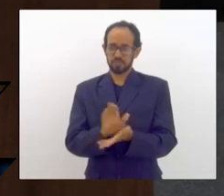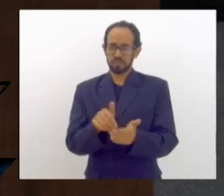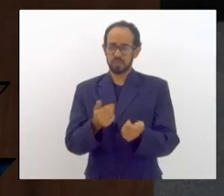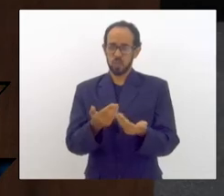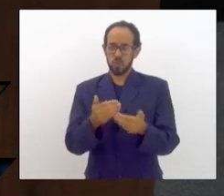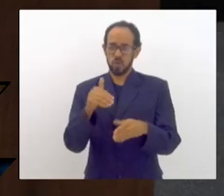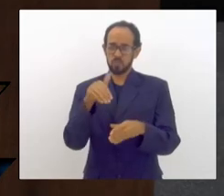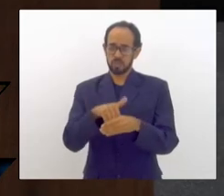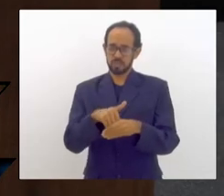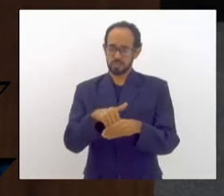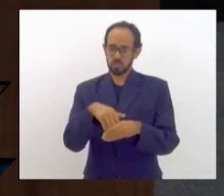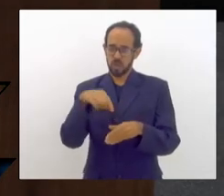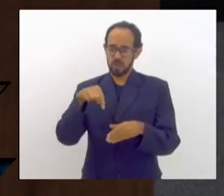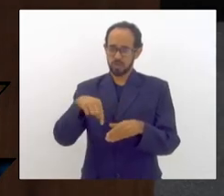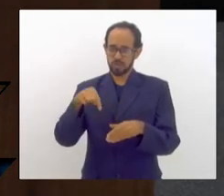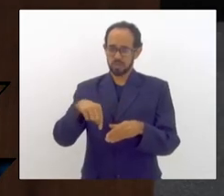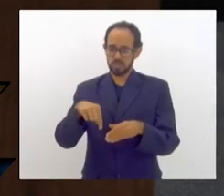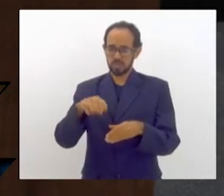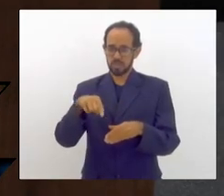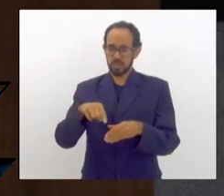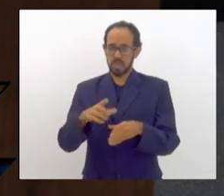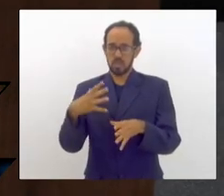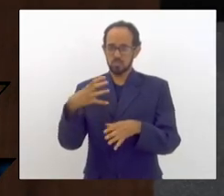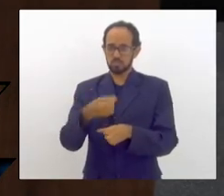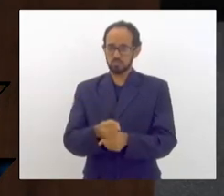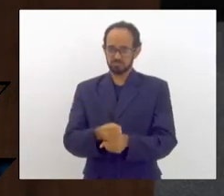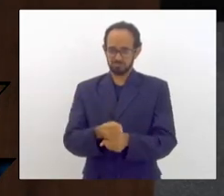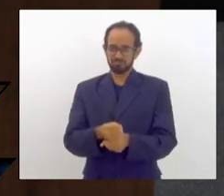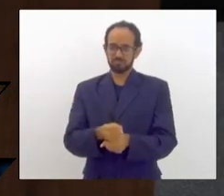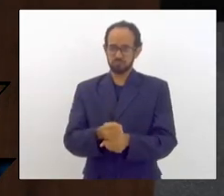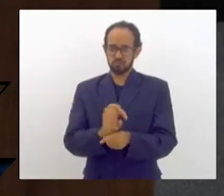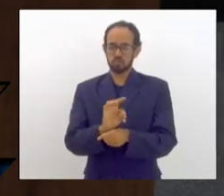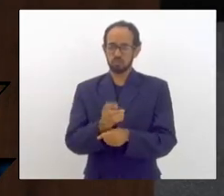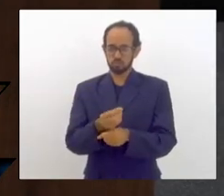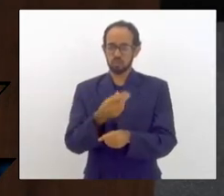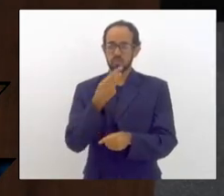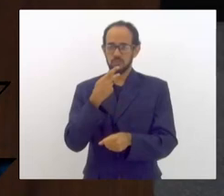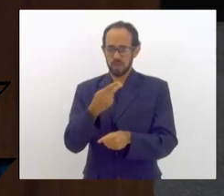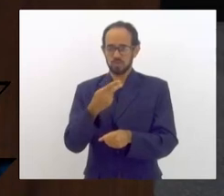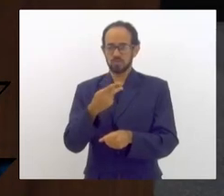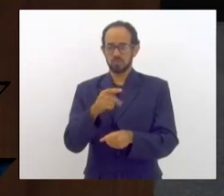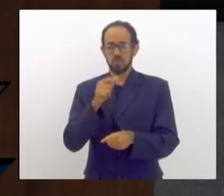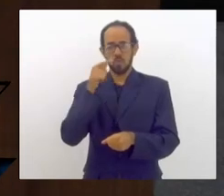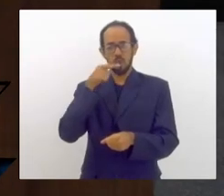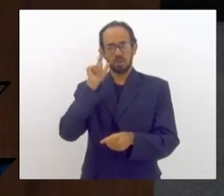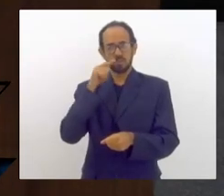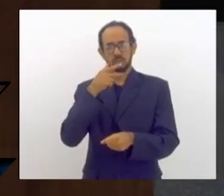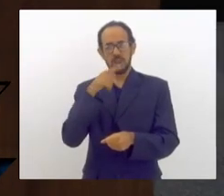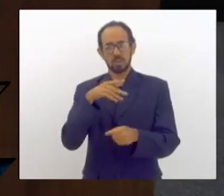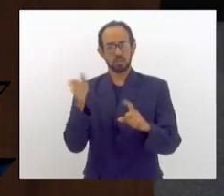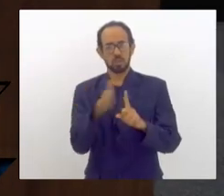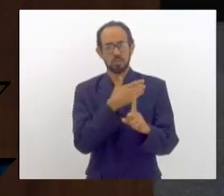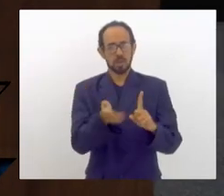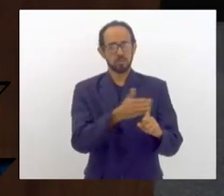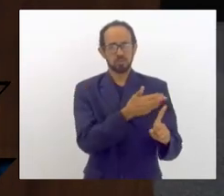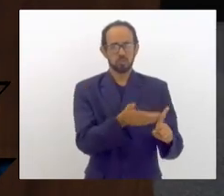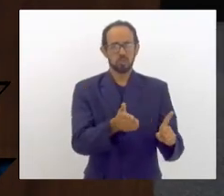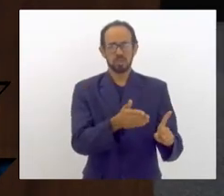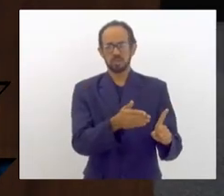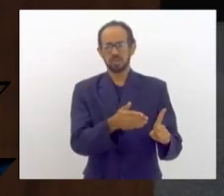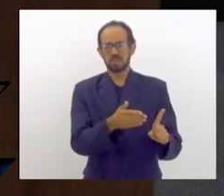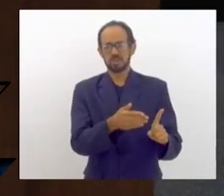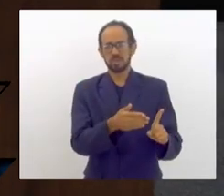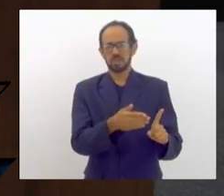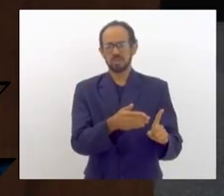aqui é a consolidação do que eu estou dizendo. Ontem foi dito aqui, tomaram uma surra. A votação não chegou